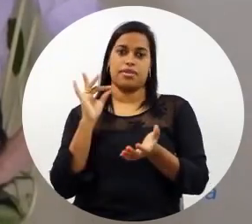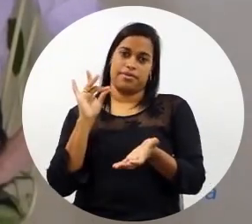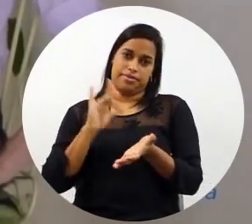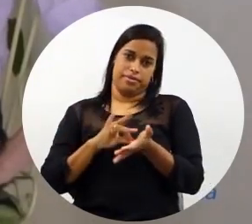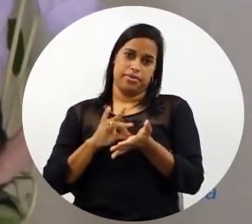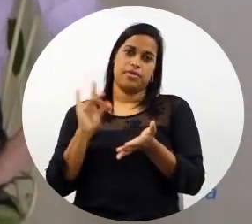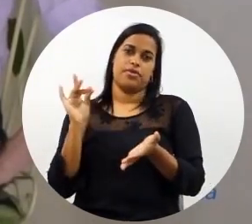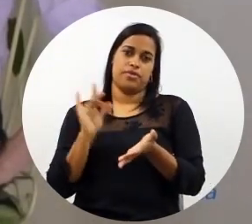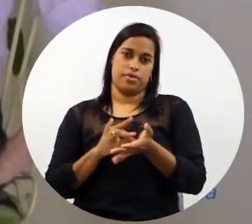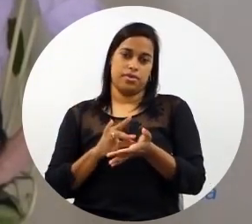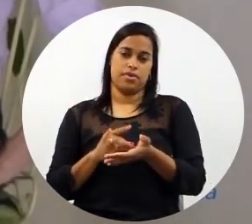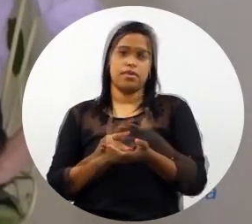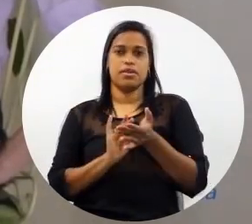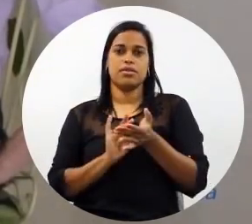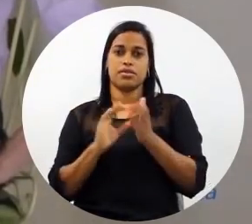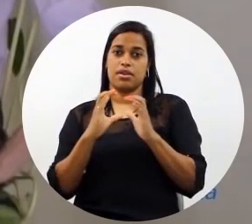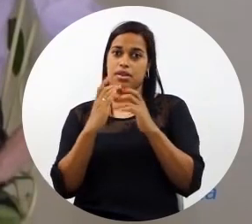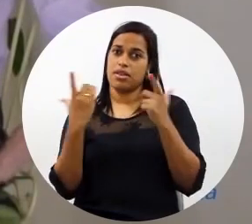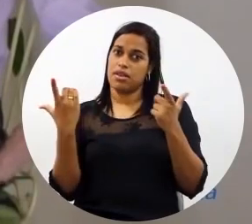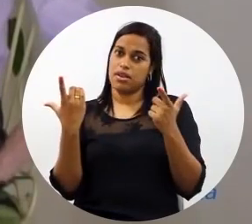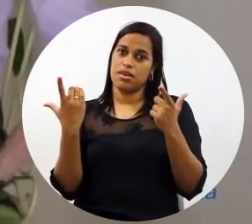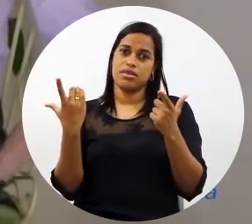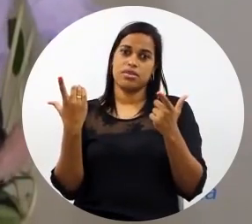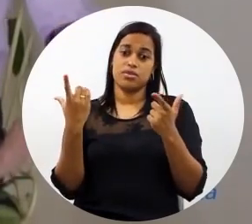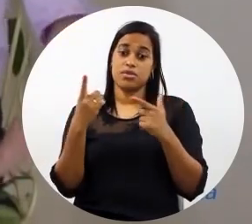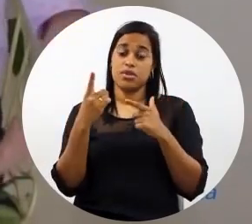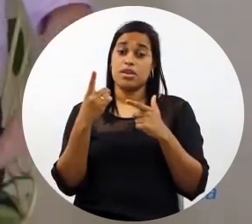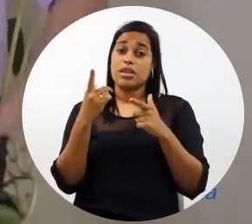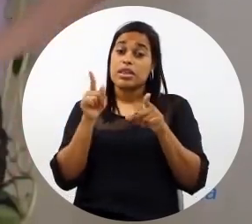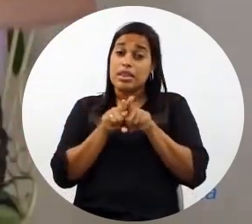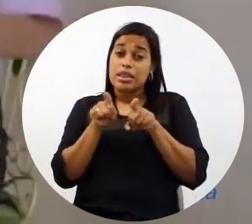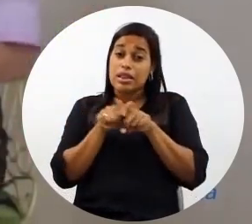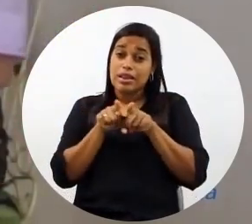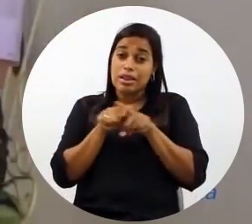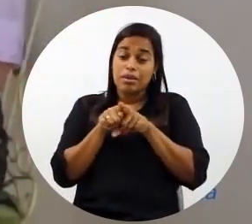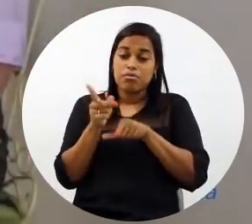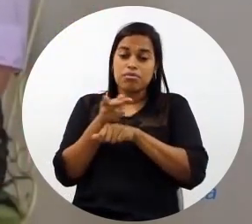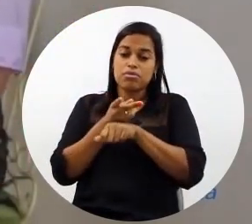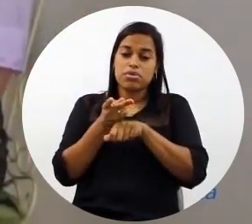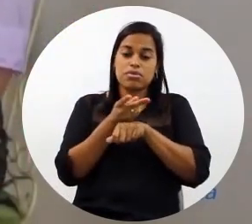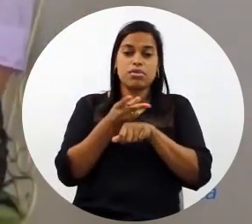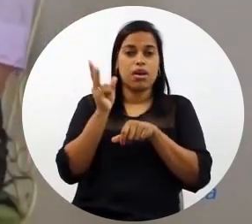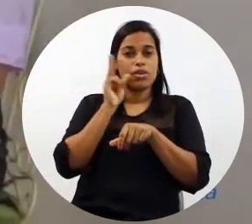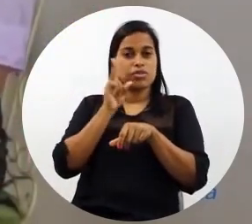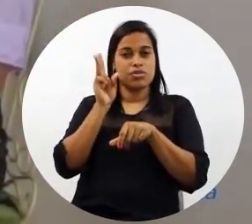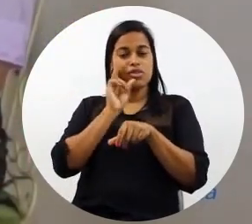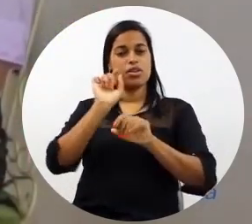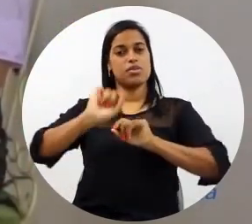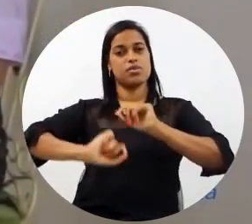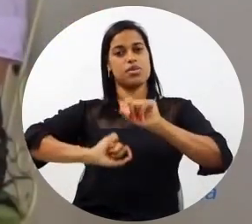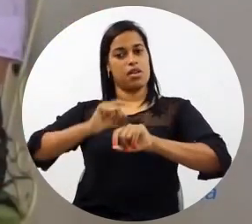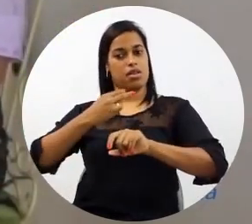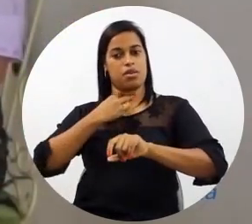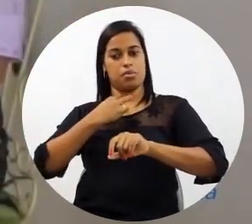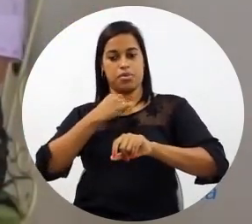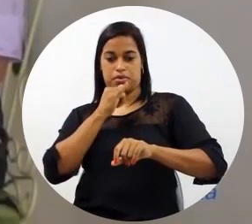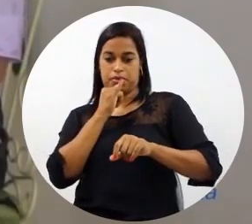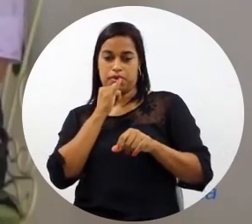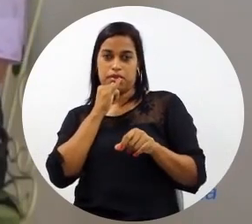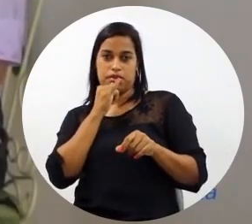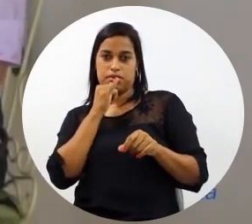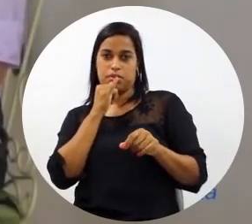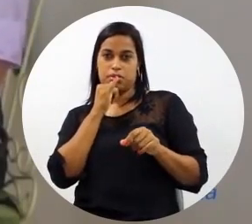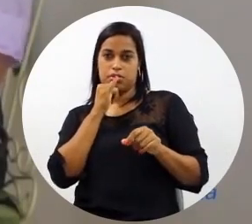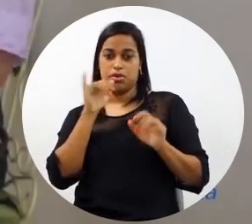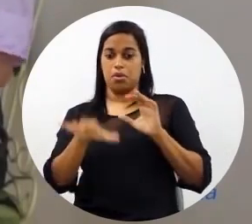verdade. É verdade, e aí me faz resgatar também a história de que eu não posso pegar